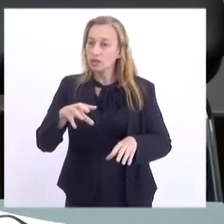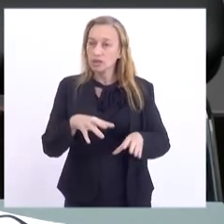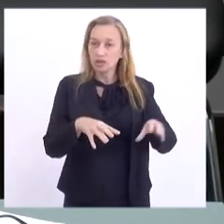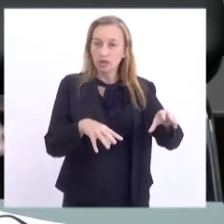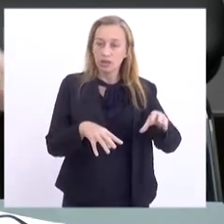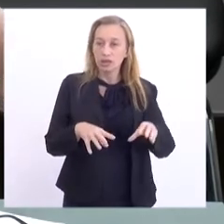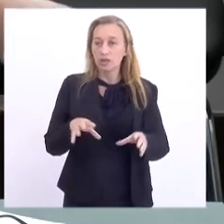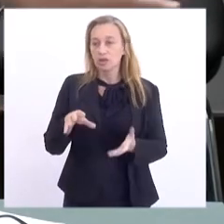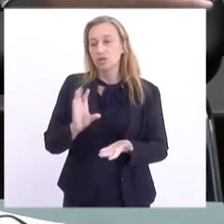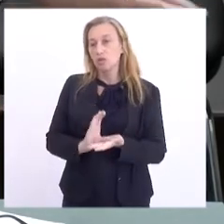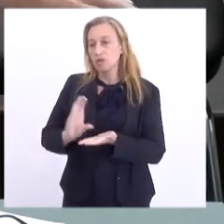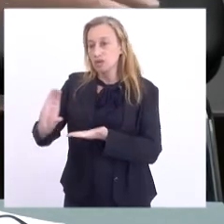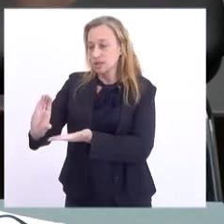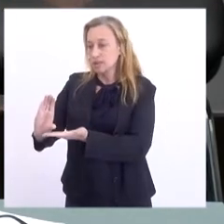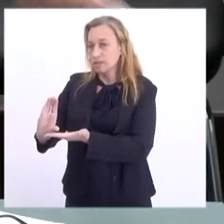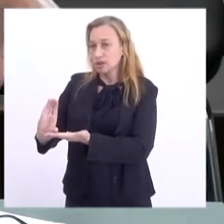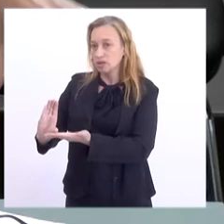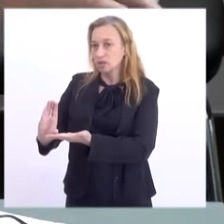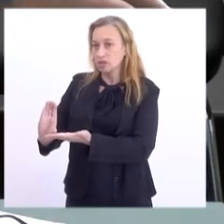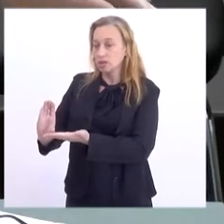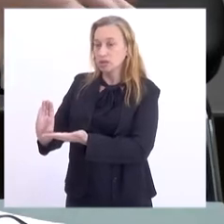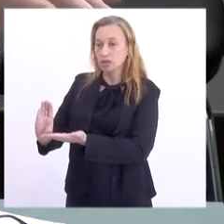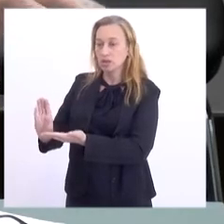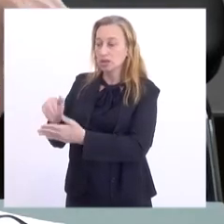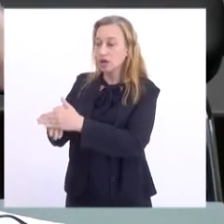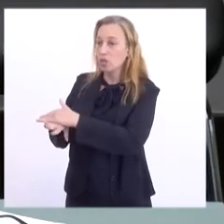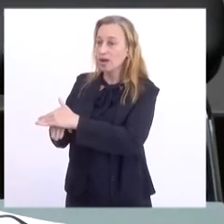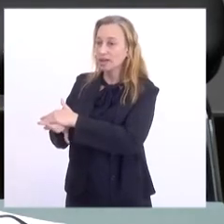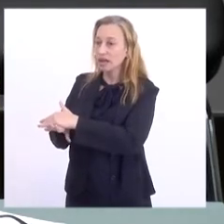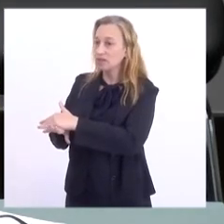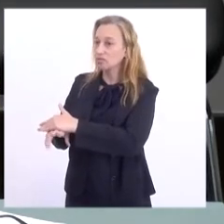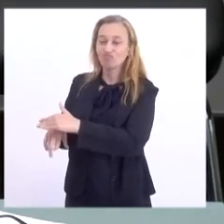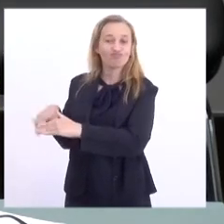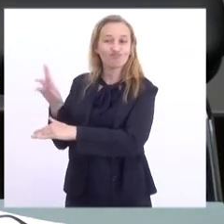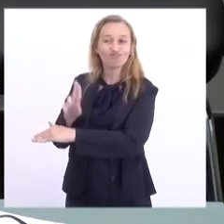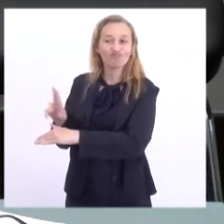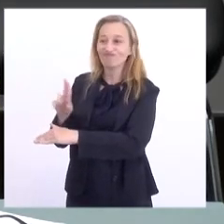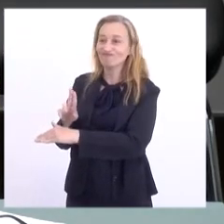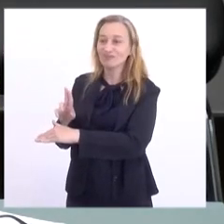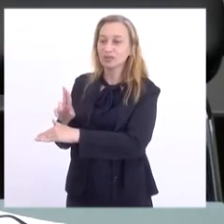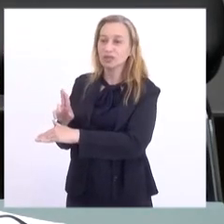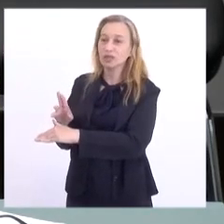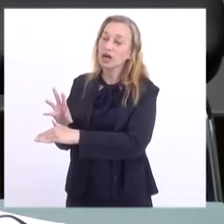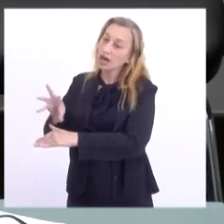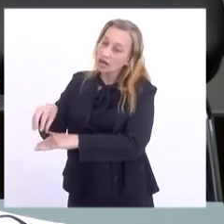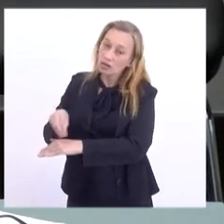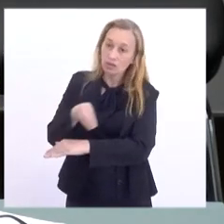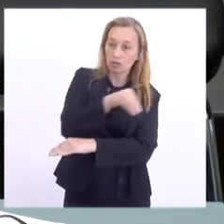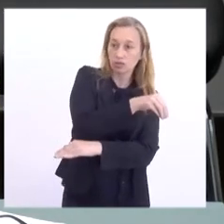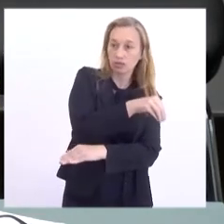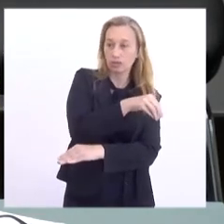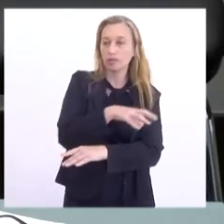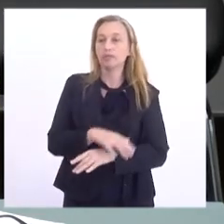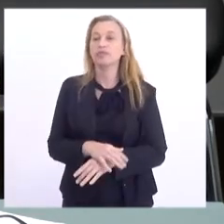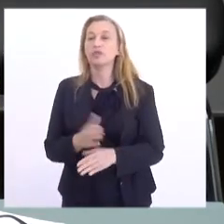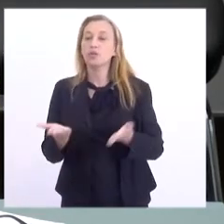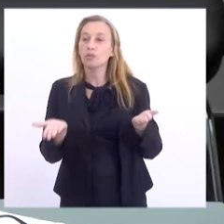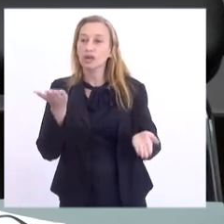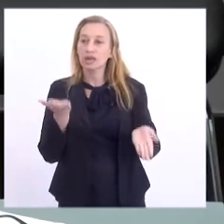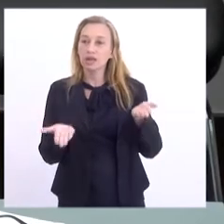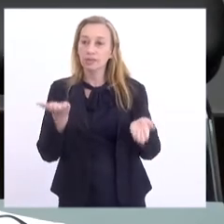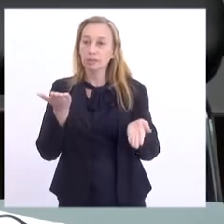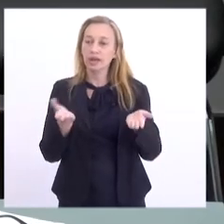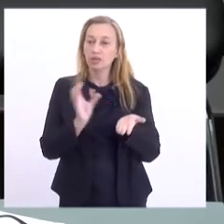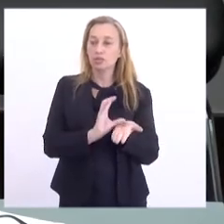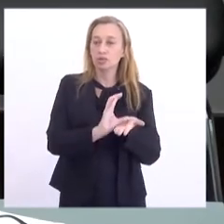orçamentos que não estão sendo utilizados em determinadas áreas pessoas que estão aí é um orçamento equilibrado